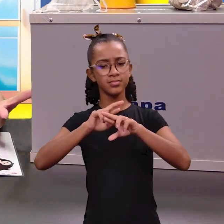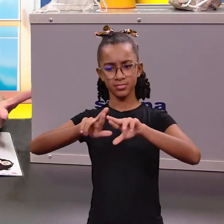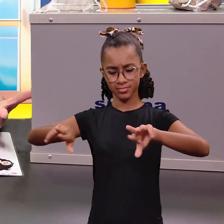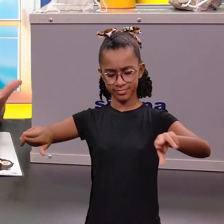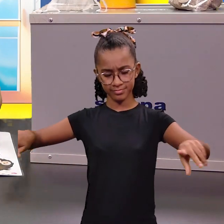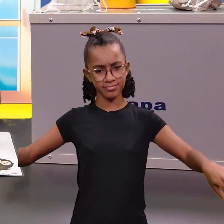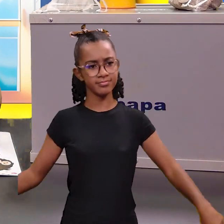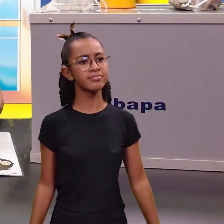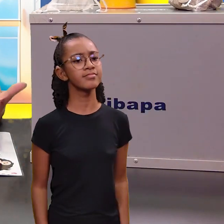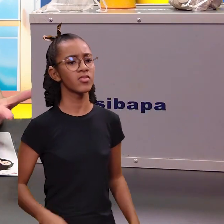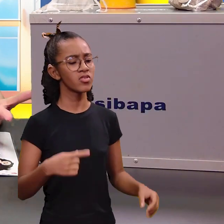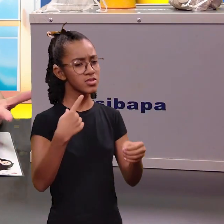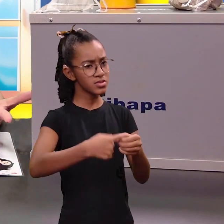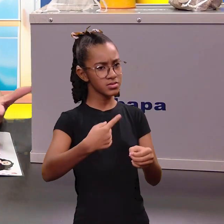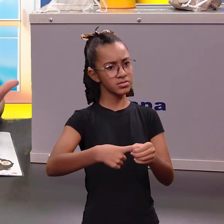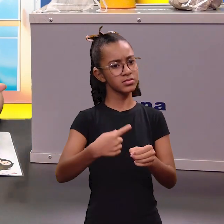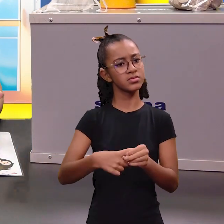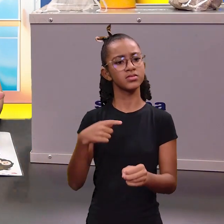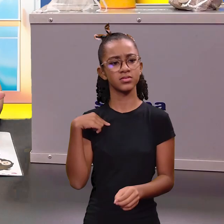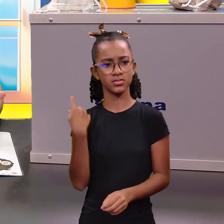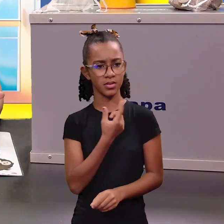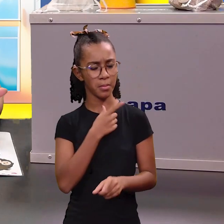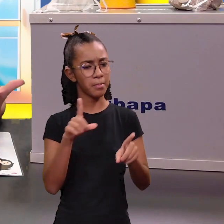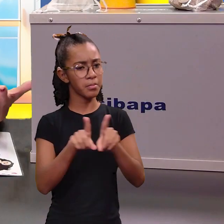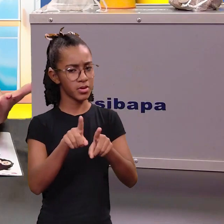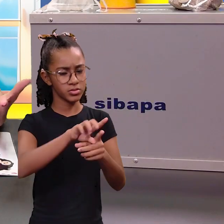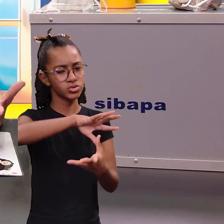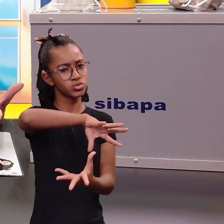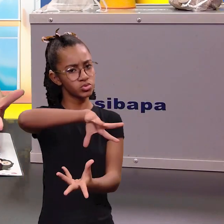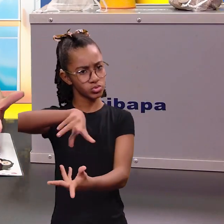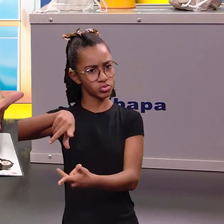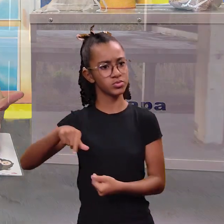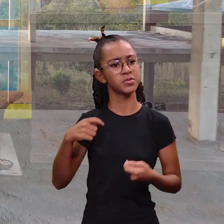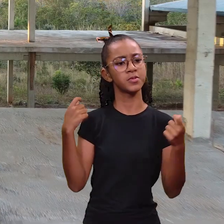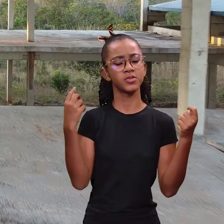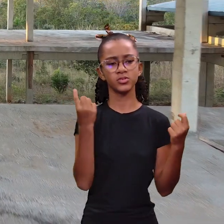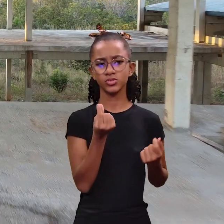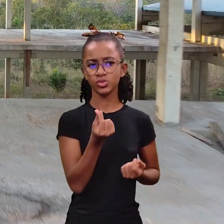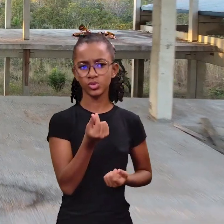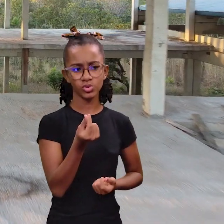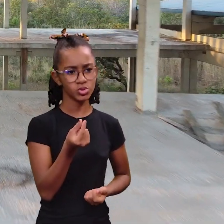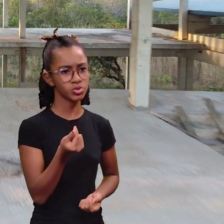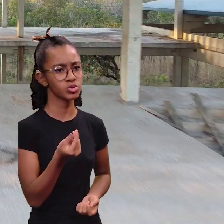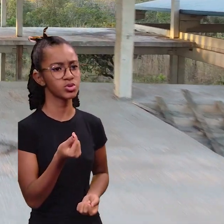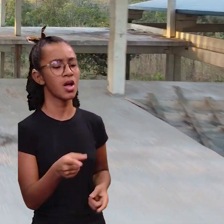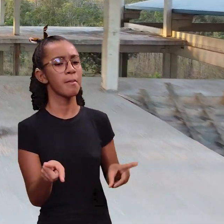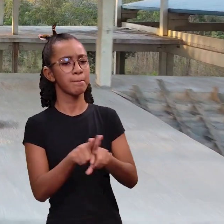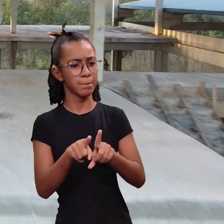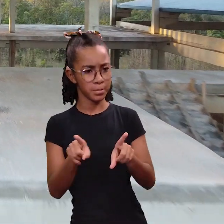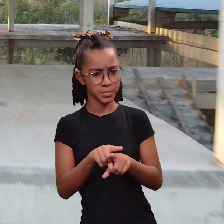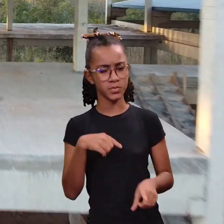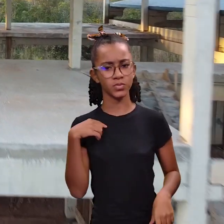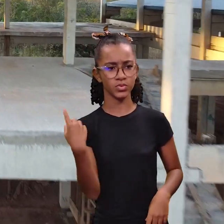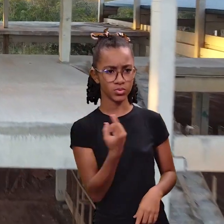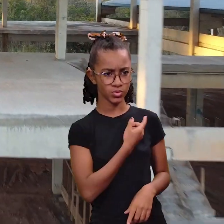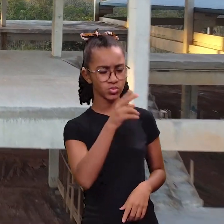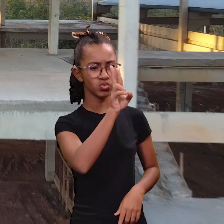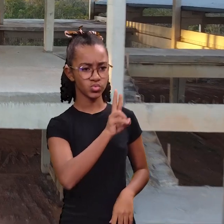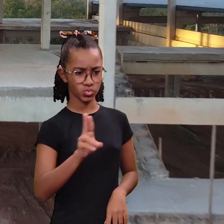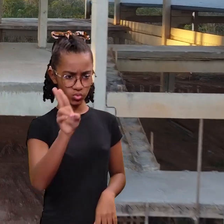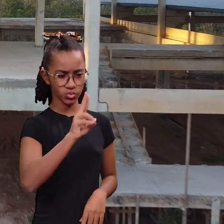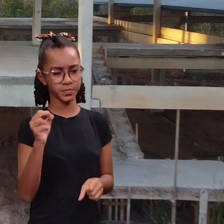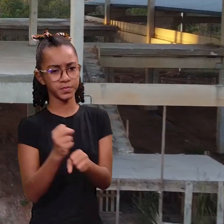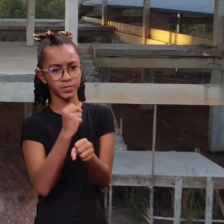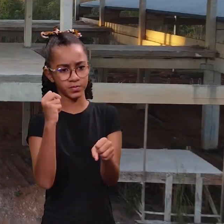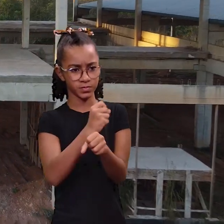não conhecem em vários lugares da nossa cidade e do mundo. Esses recursos também são usados na construção